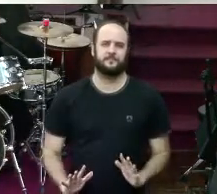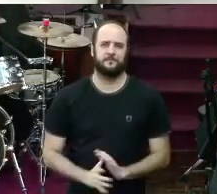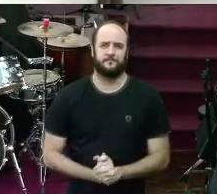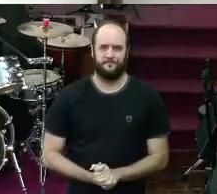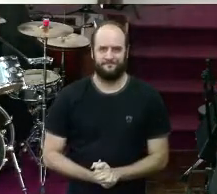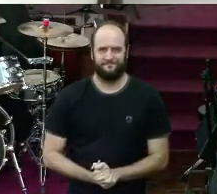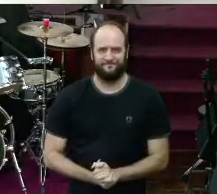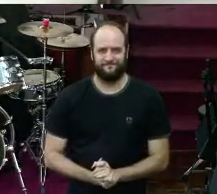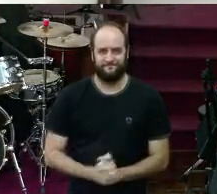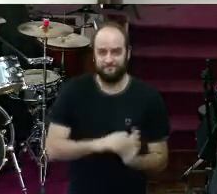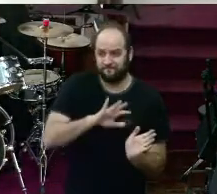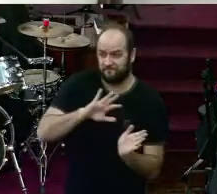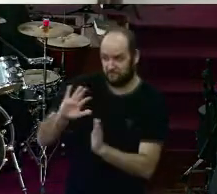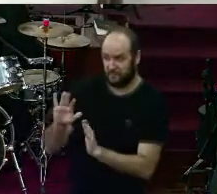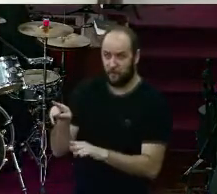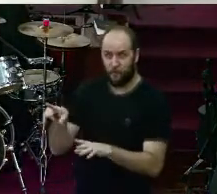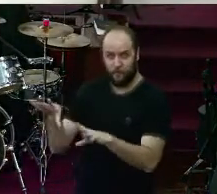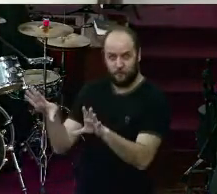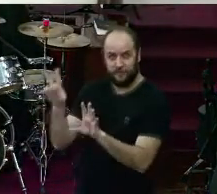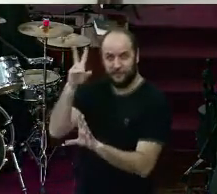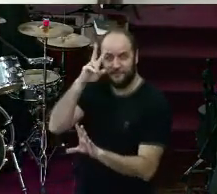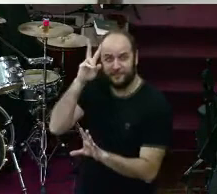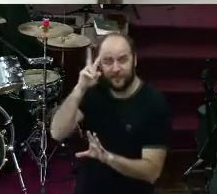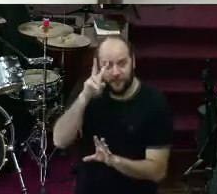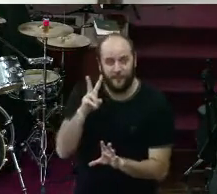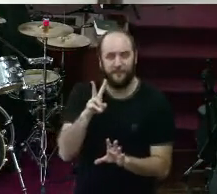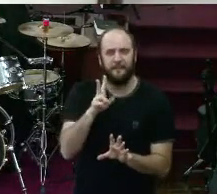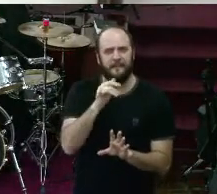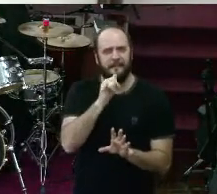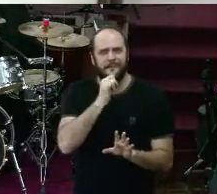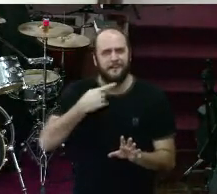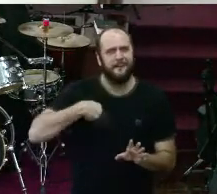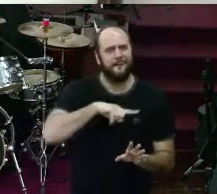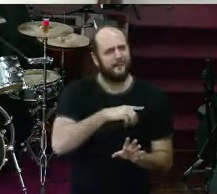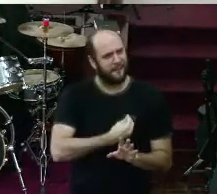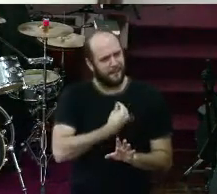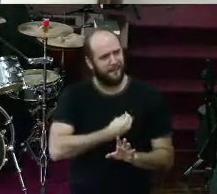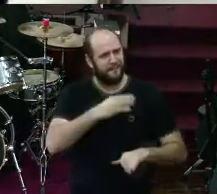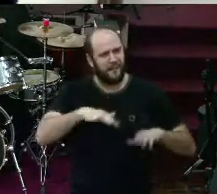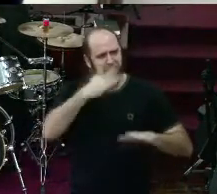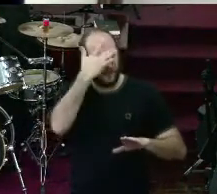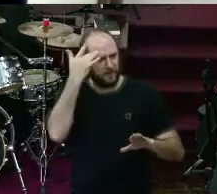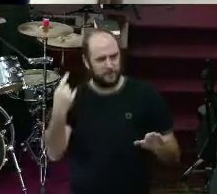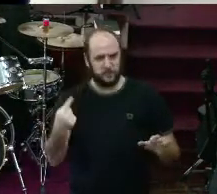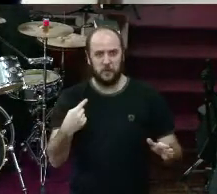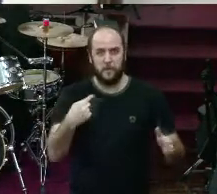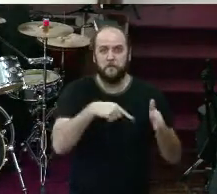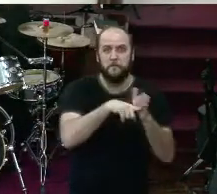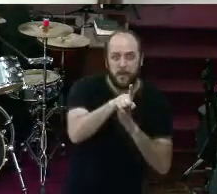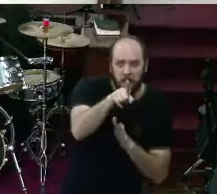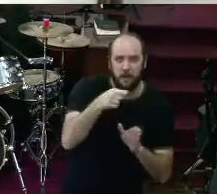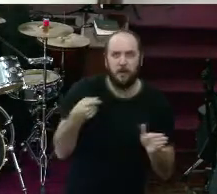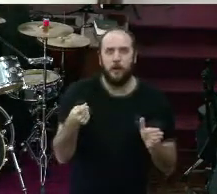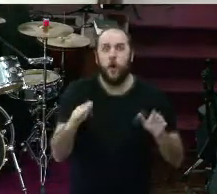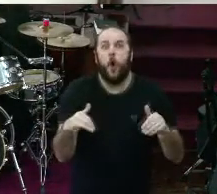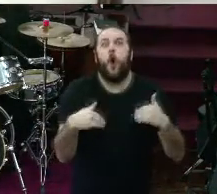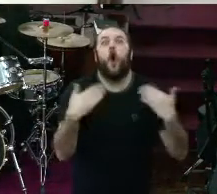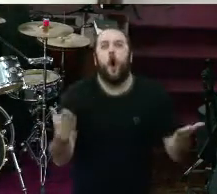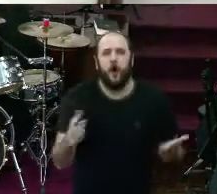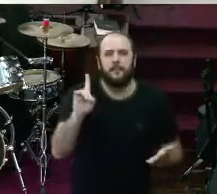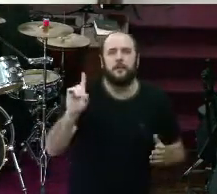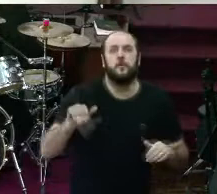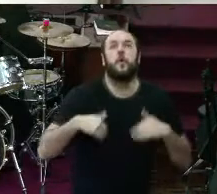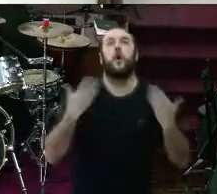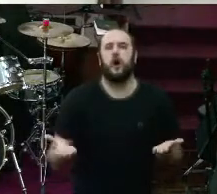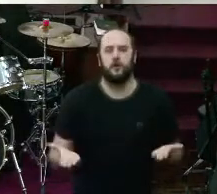esta explicação, essa ilustração para nós, ainda que às vezes pessoas possam ter perguntado a você assim: onde está o teu